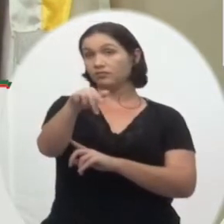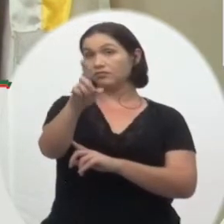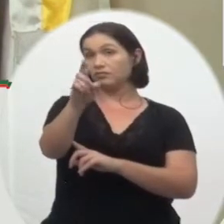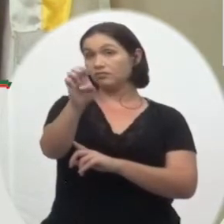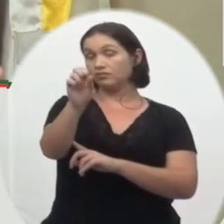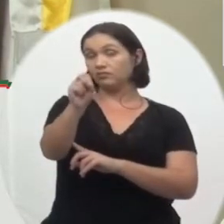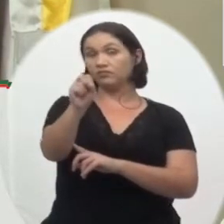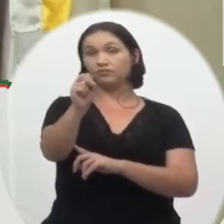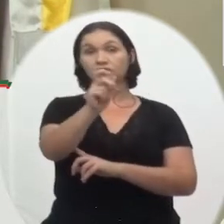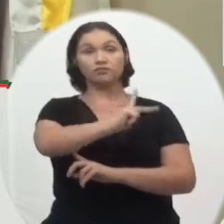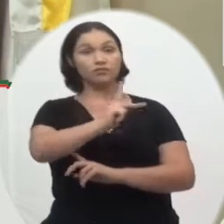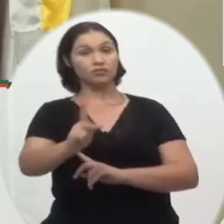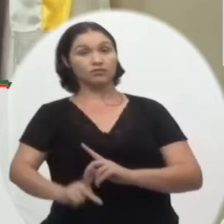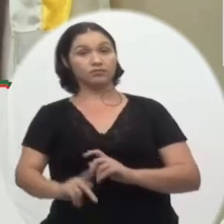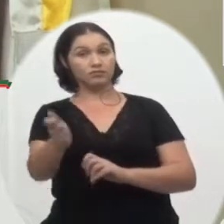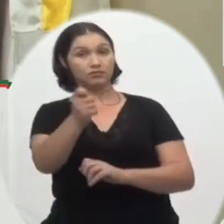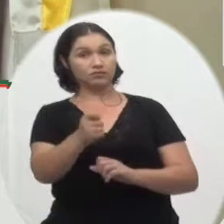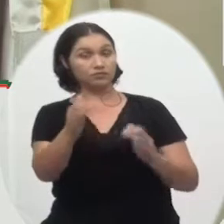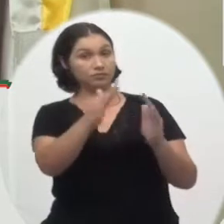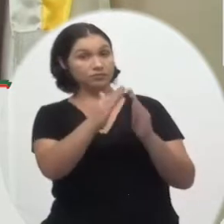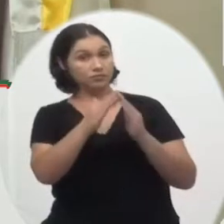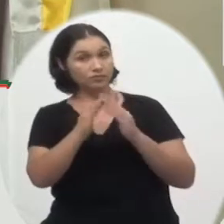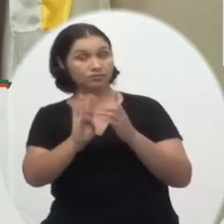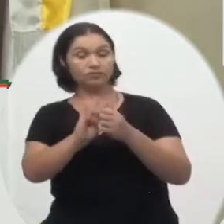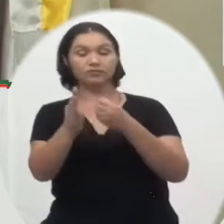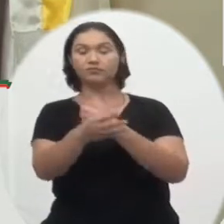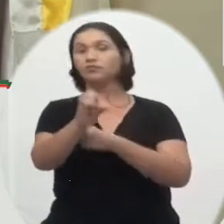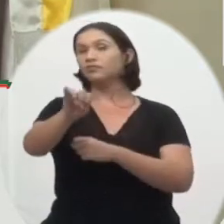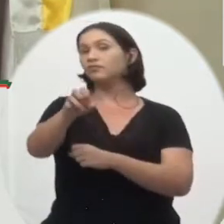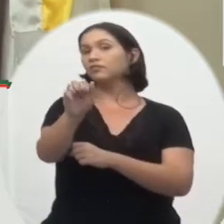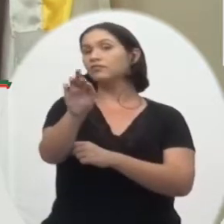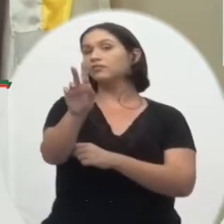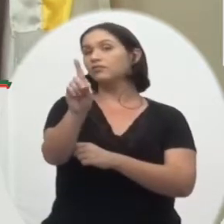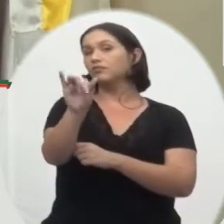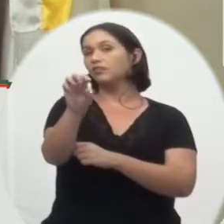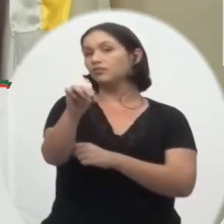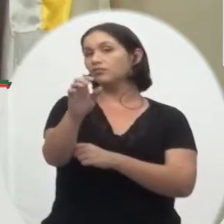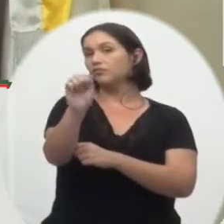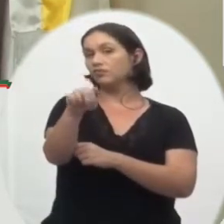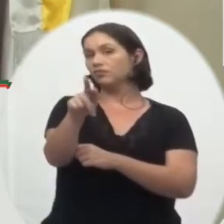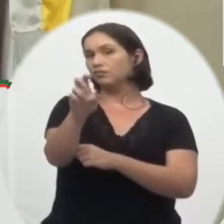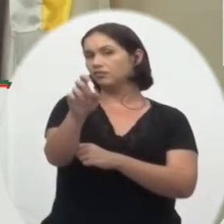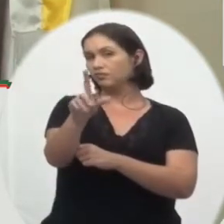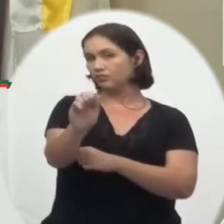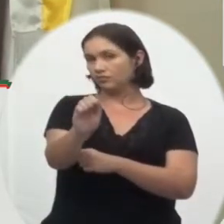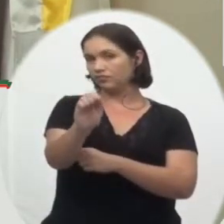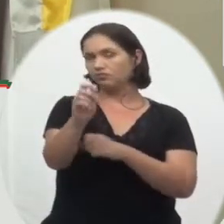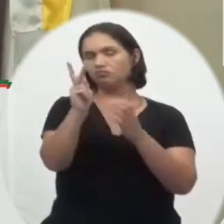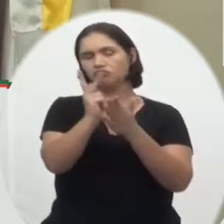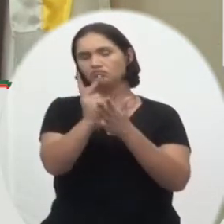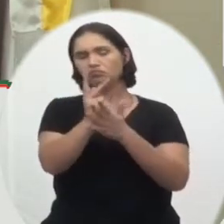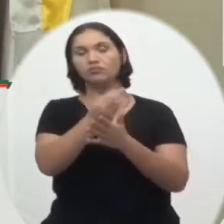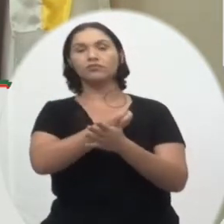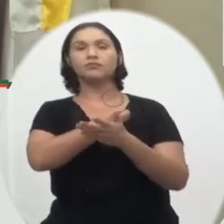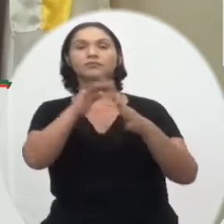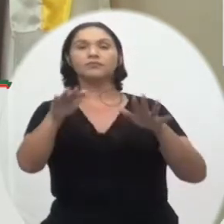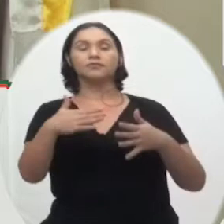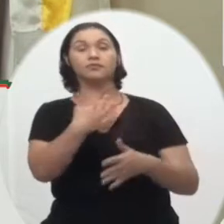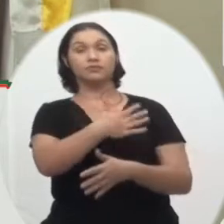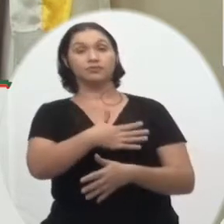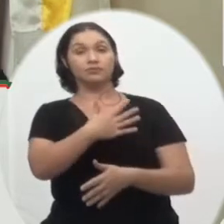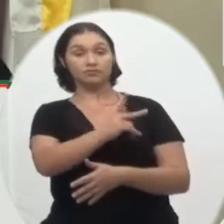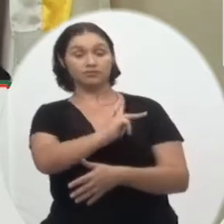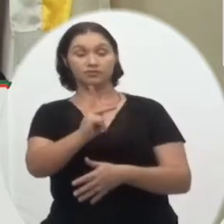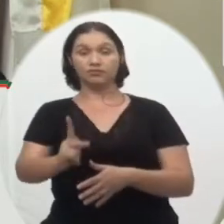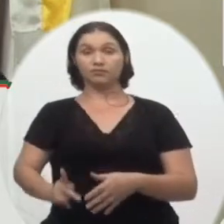Moradores do Jardim Angélica, está sempre presente, né, Menandes? Senhor presidente, primeiro eu quero enaltecer e agradecer a